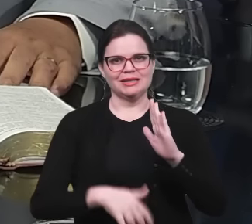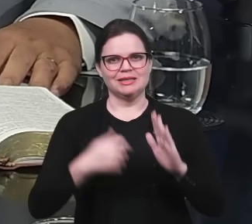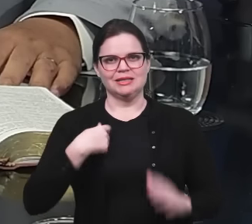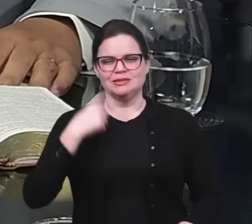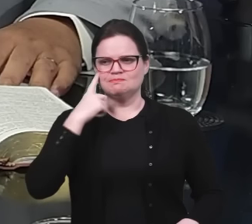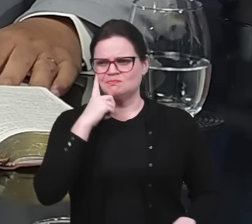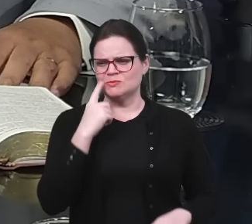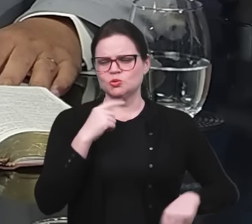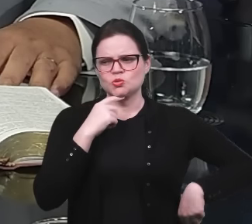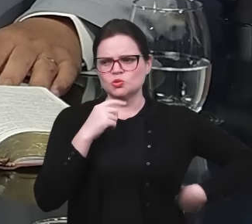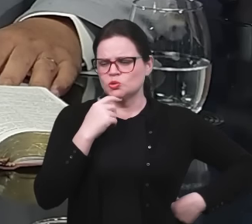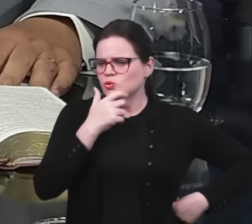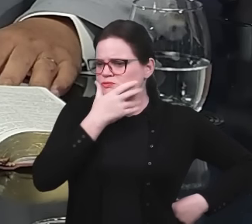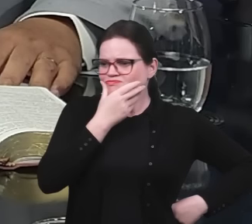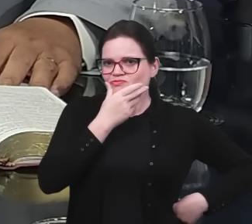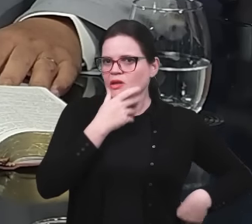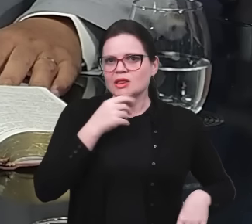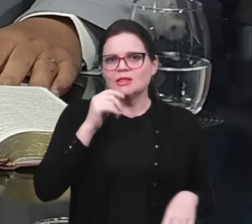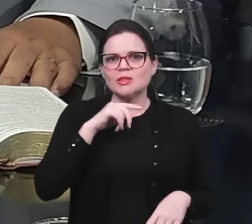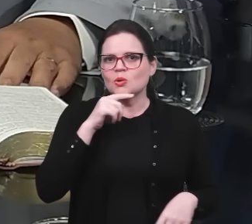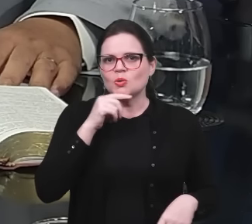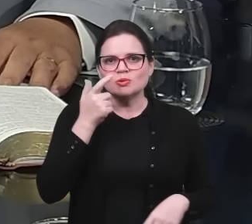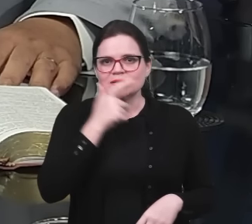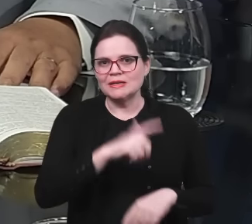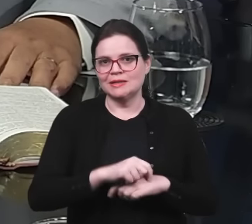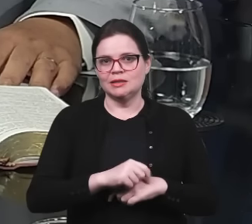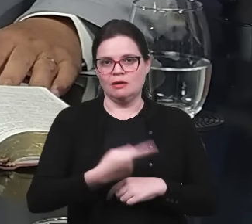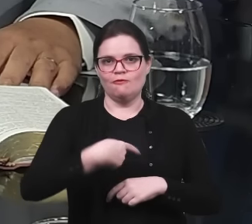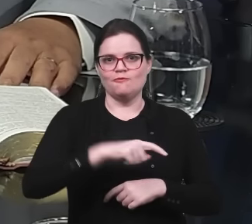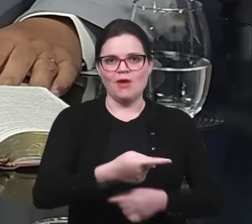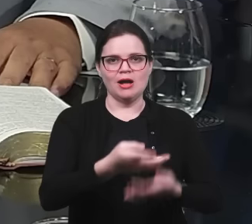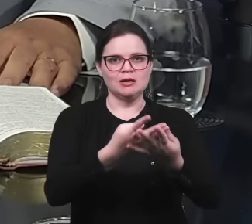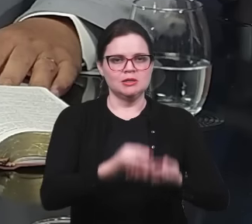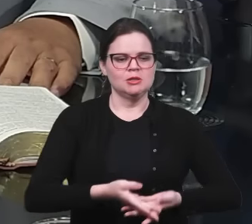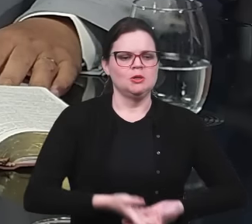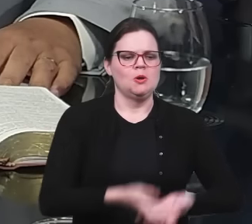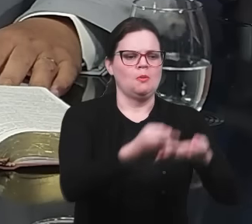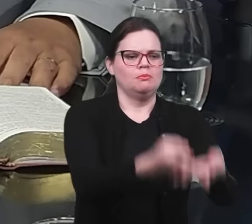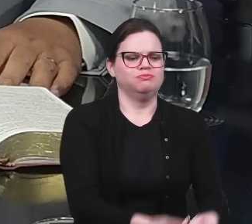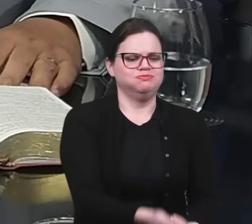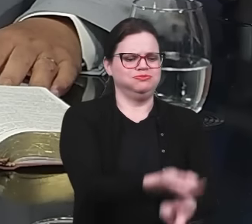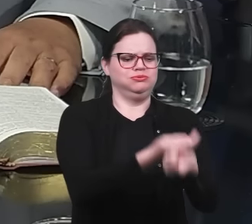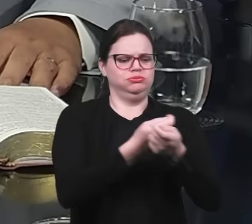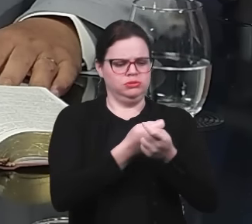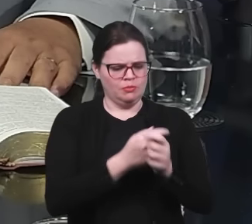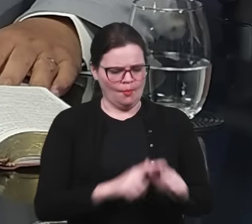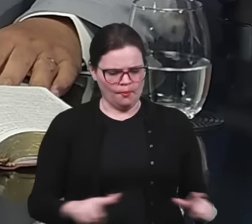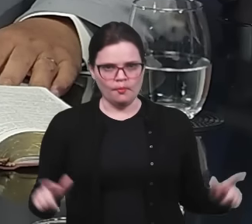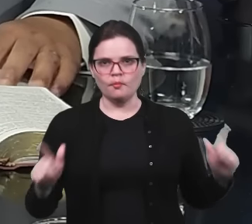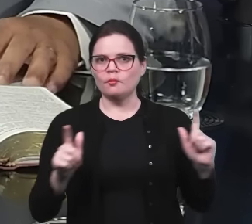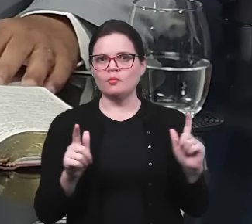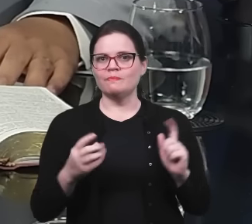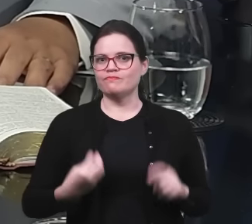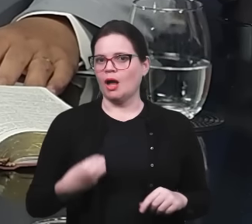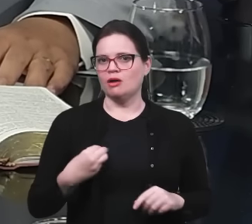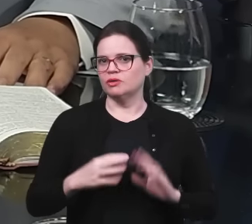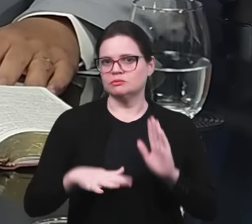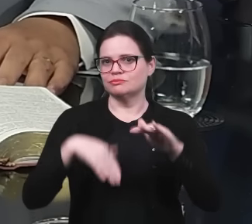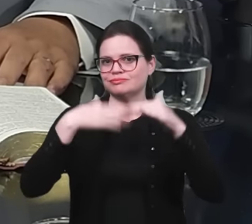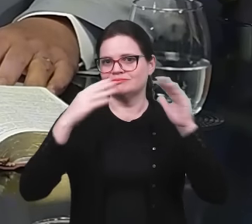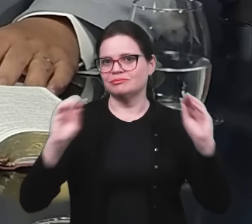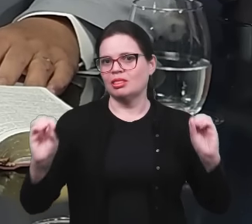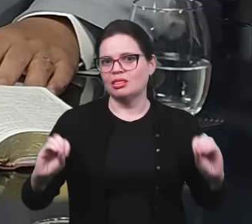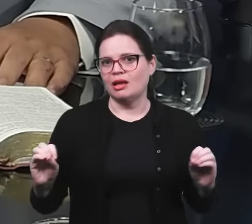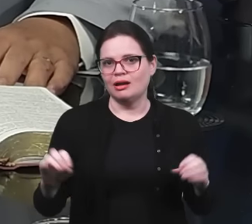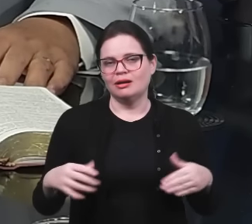davam muito certo, ele saía para pescar e não tinha prosperidade na sua vida. Então, a palavra fala que